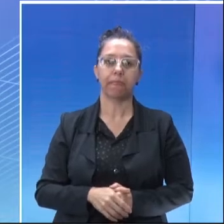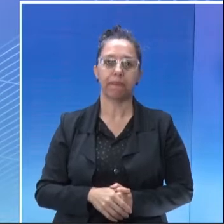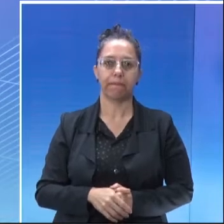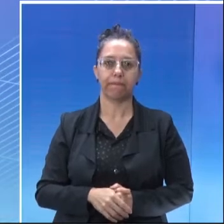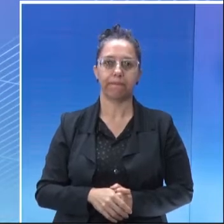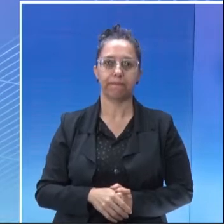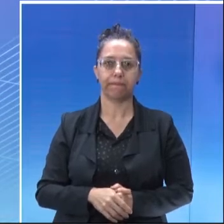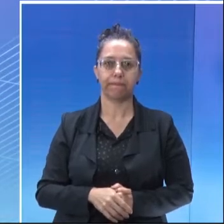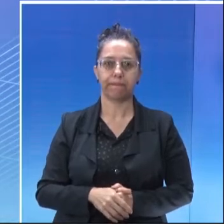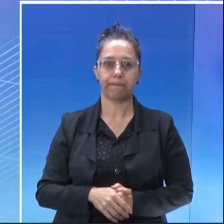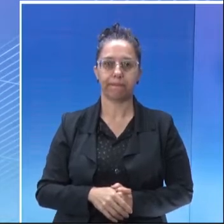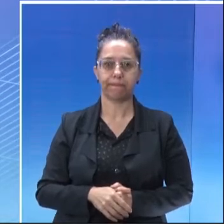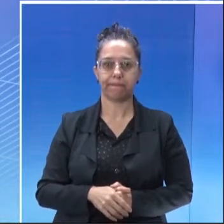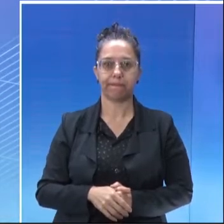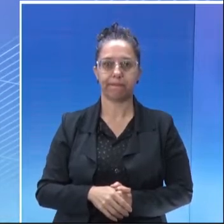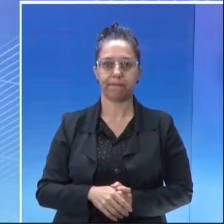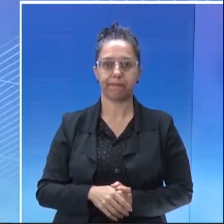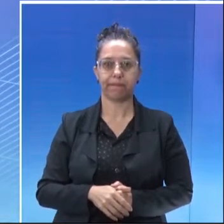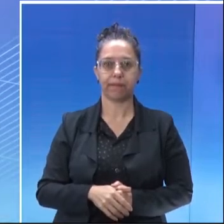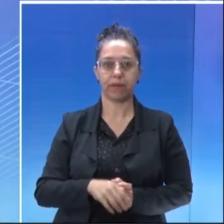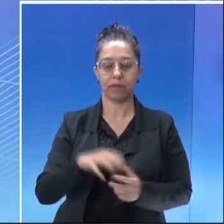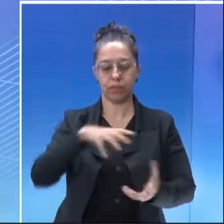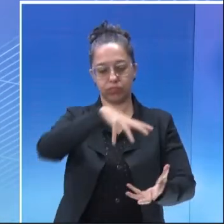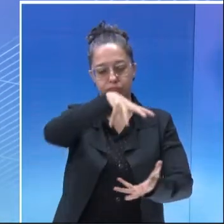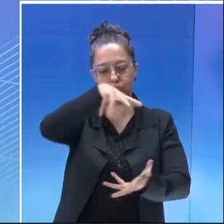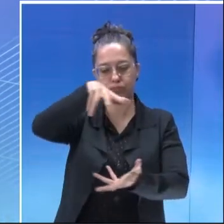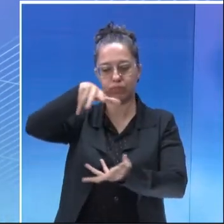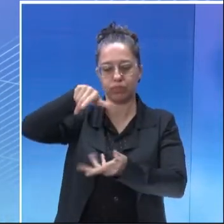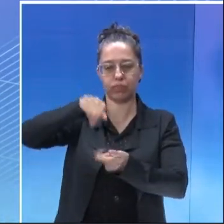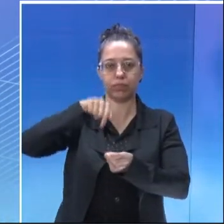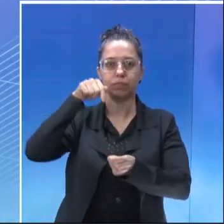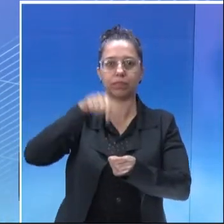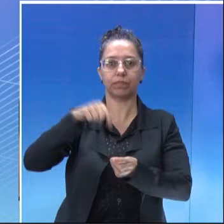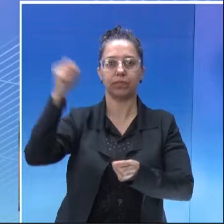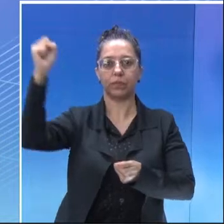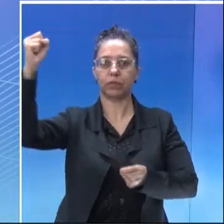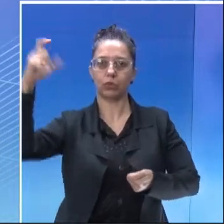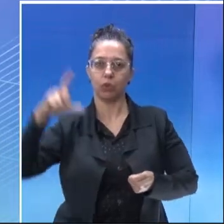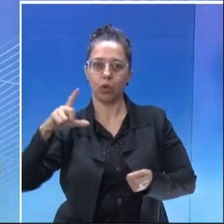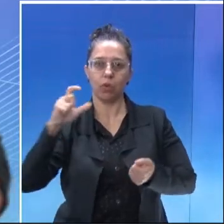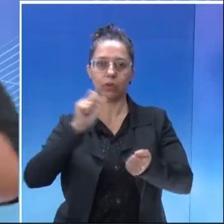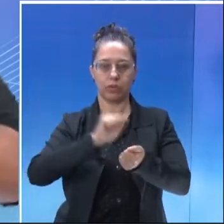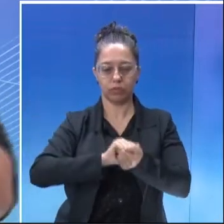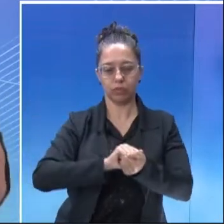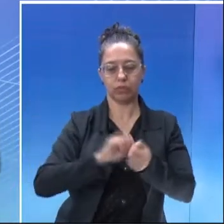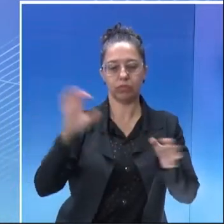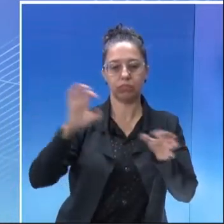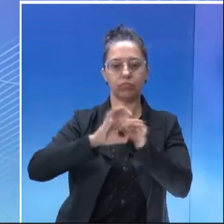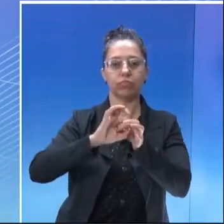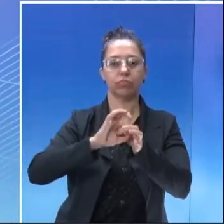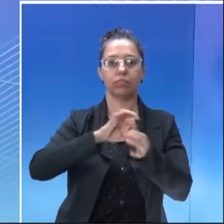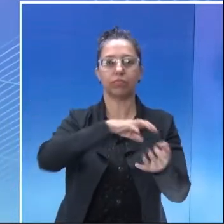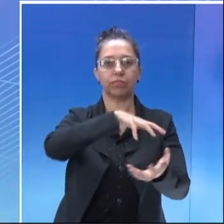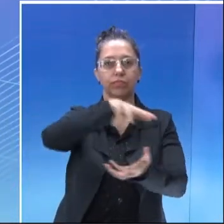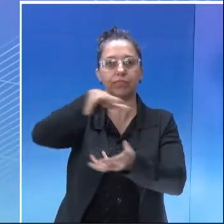heliocentrismo, né? A Terra gira em torno do Sol. Então, todas essas ideias vão estar